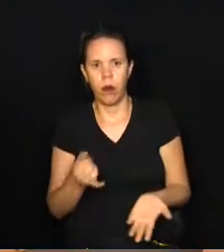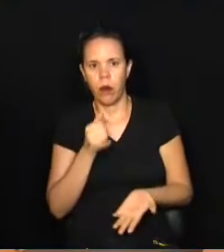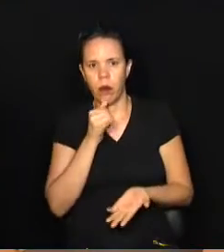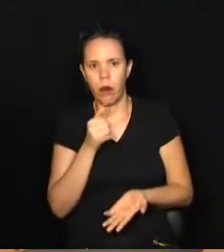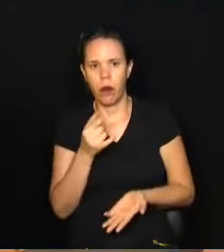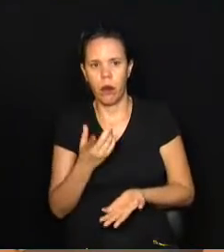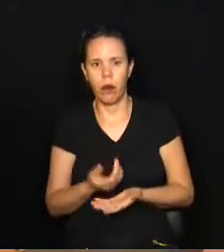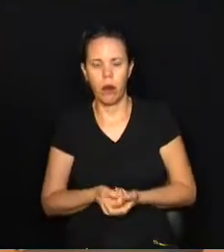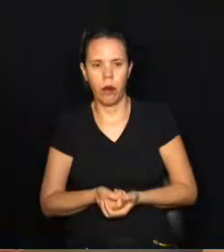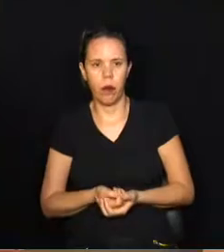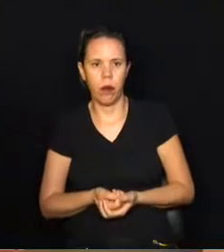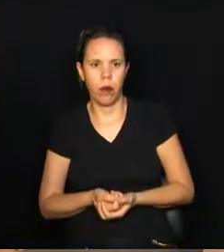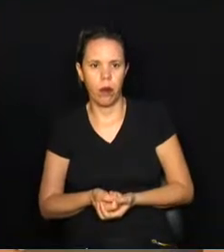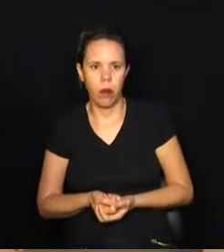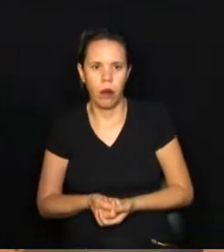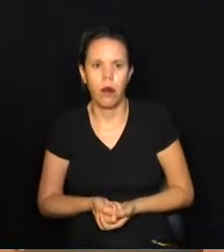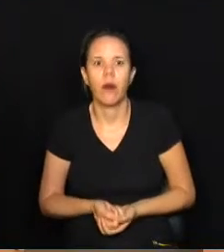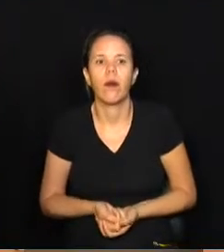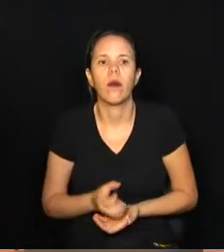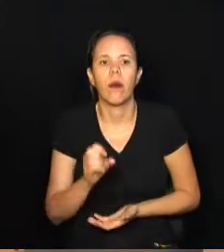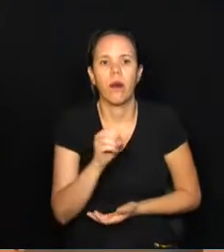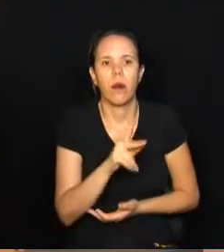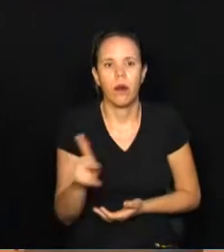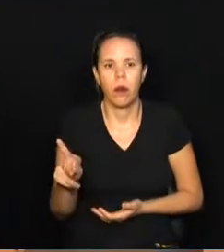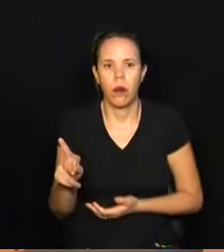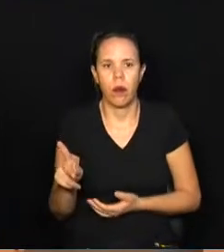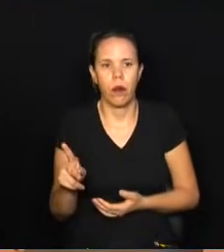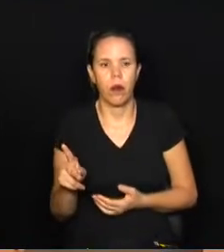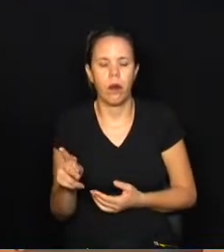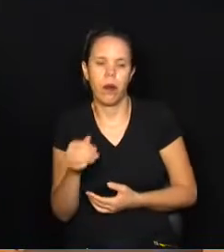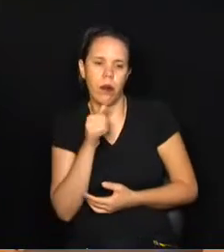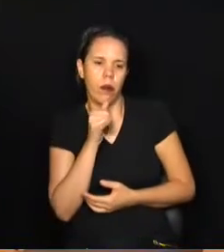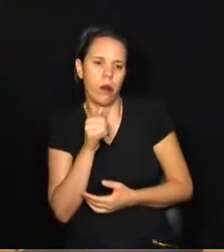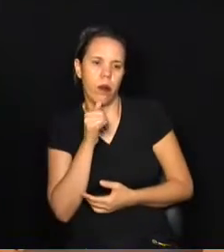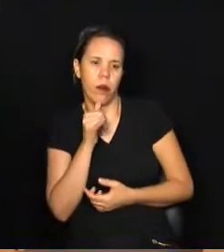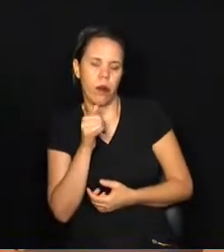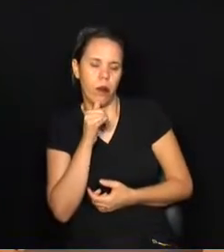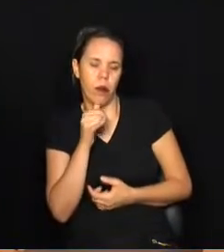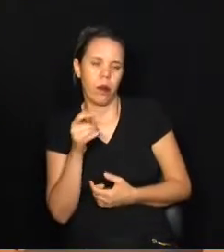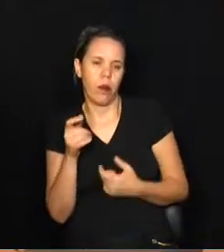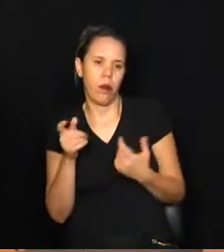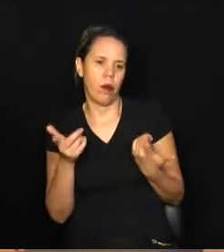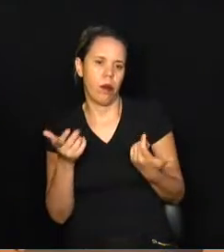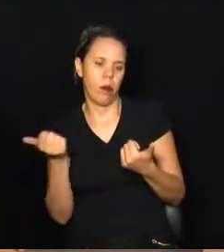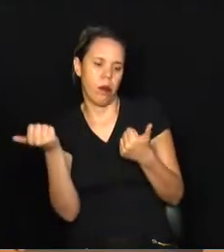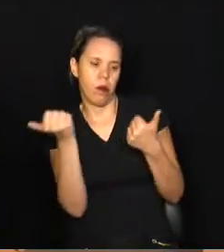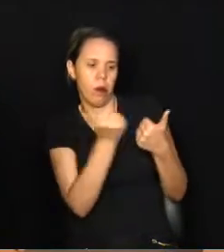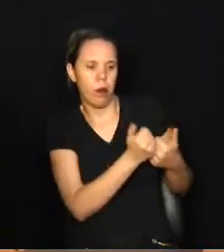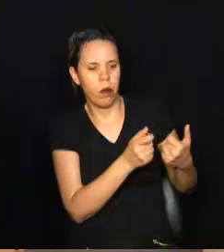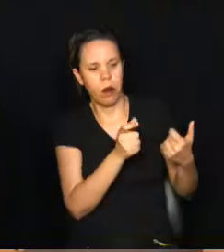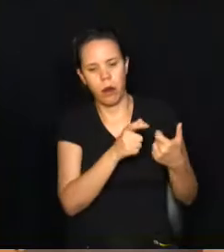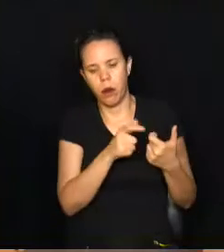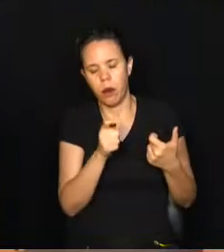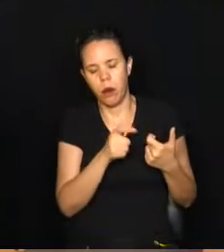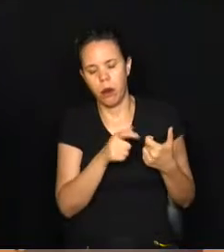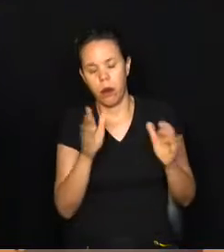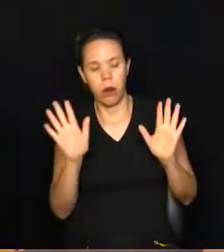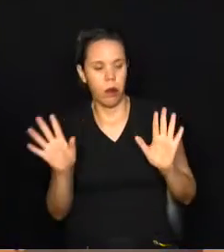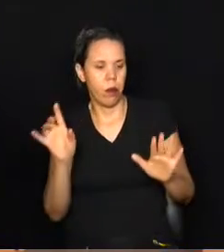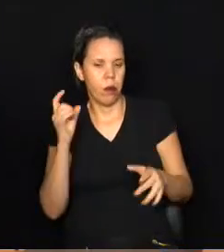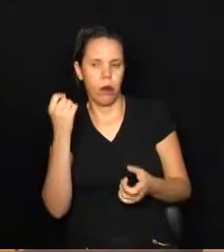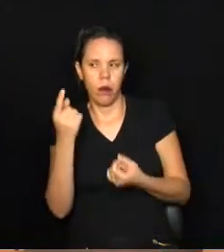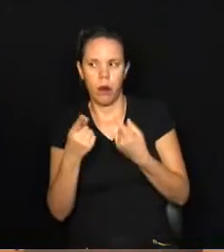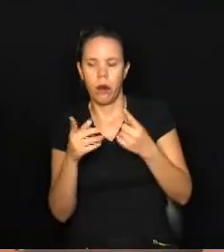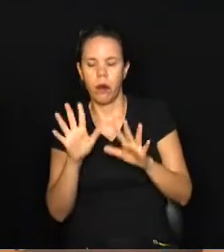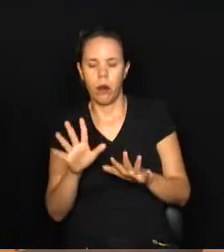como se fosse o optometrista um office boy de luxo dos médicos. E quando